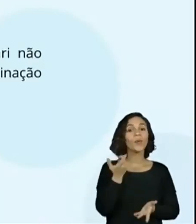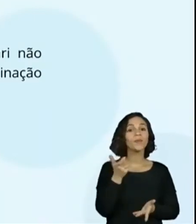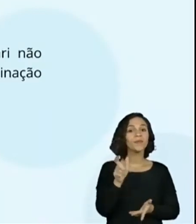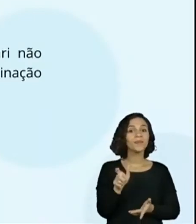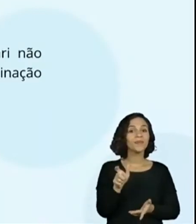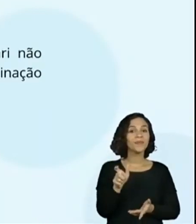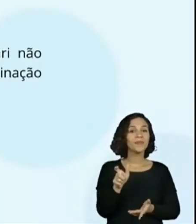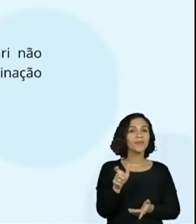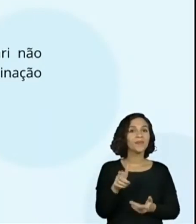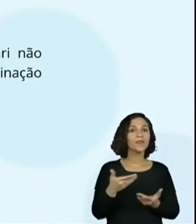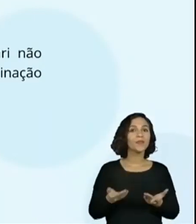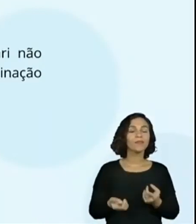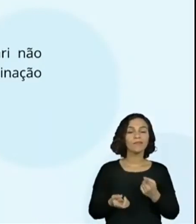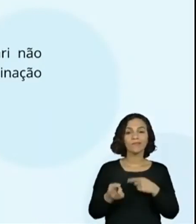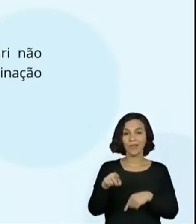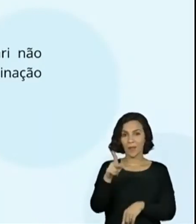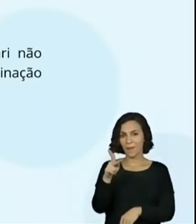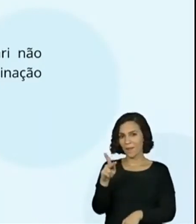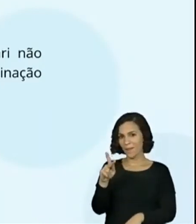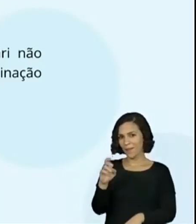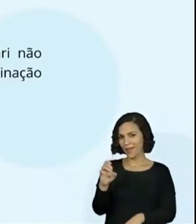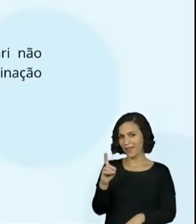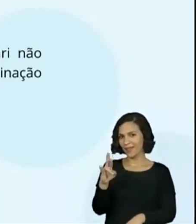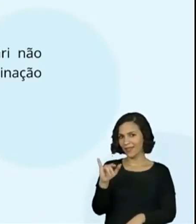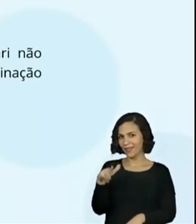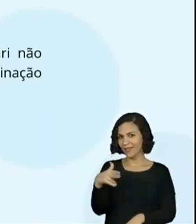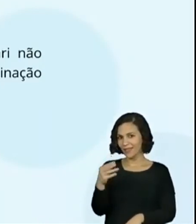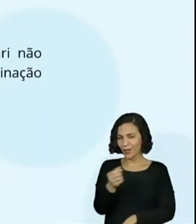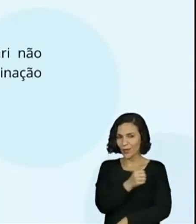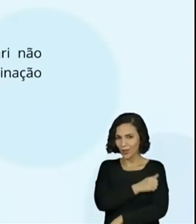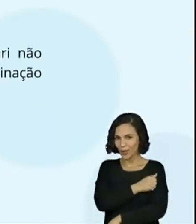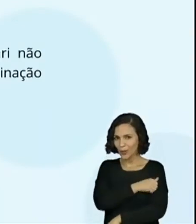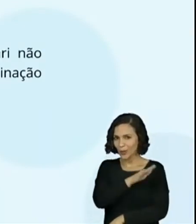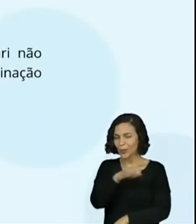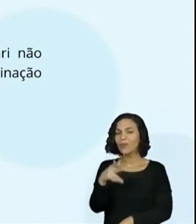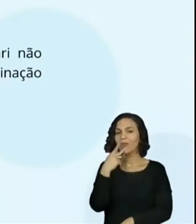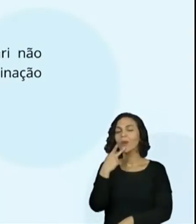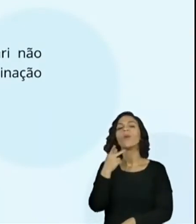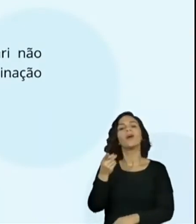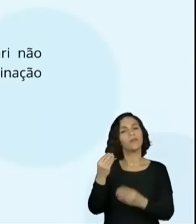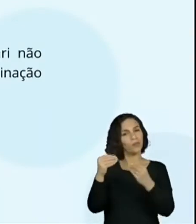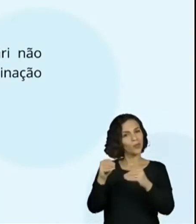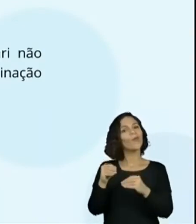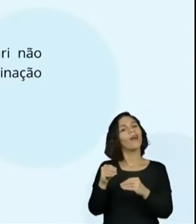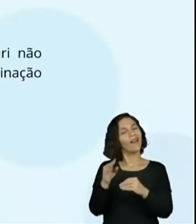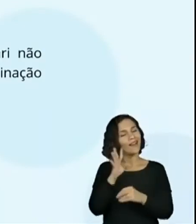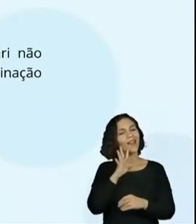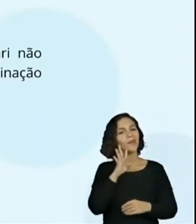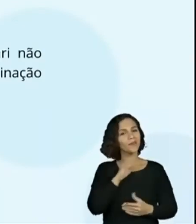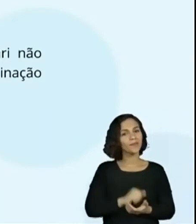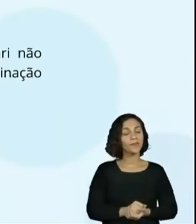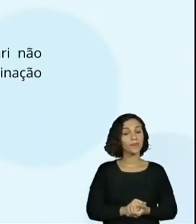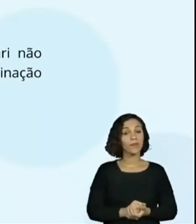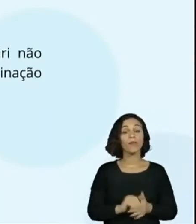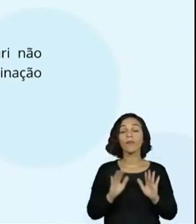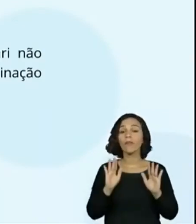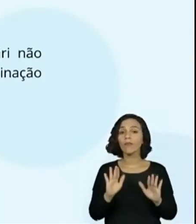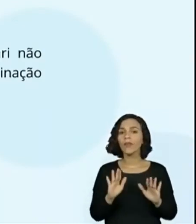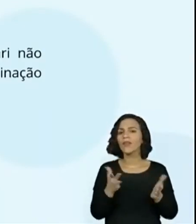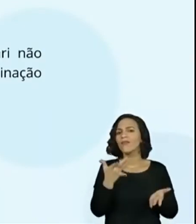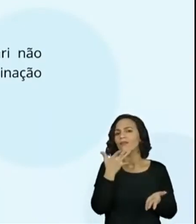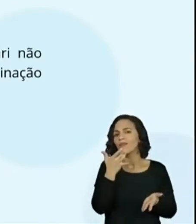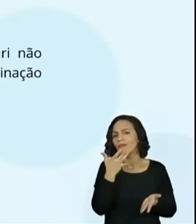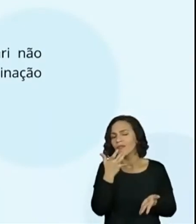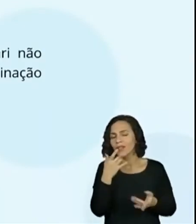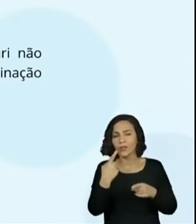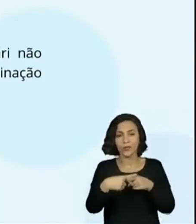ali também. Ó, o Pedrinho, aluno da professora Maria, participando. Obrigada. Aí. Que legal. Olha lá, que bom. E como fica mais